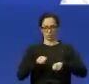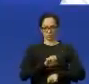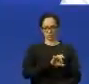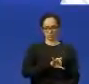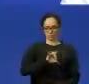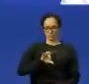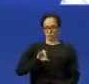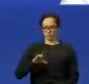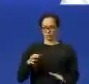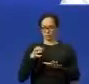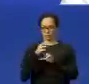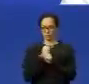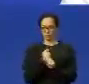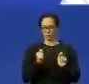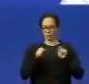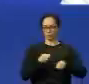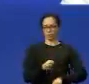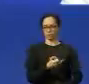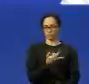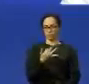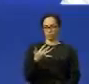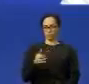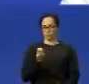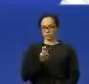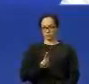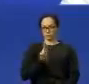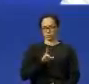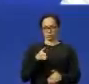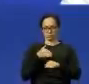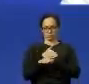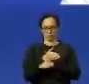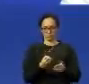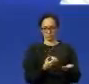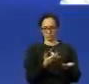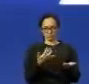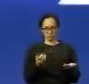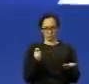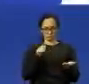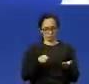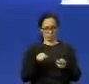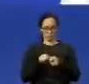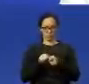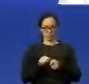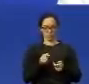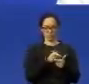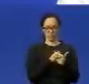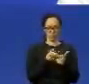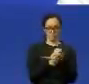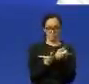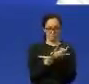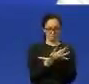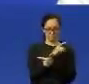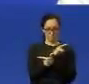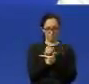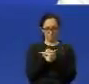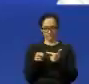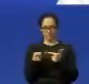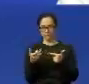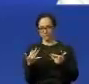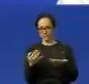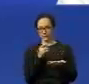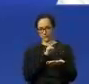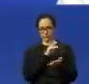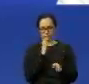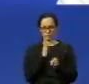é calculado dividindo-se a quantidade de dentes da coroa pela quantidade de dentes da catraca. E aí, queria saber, durante um